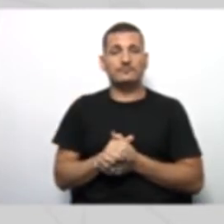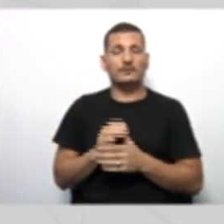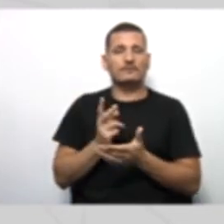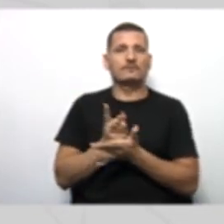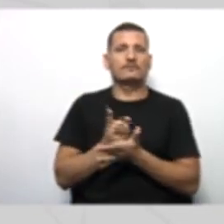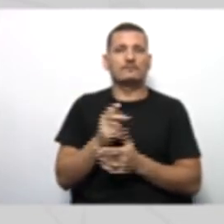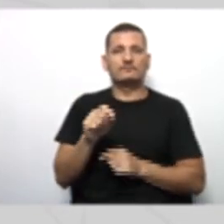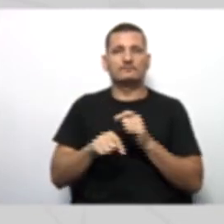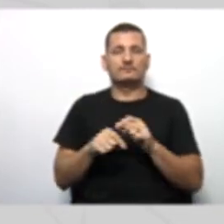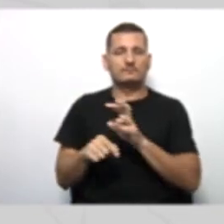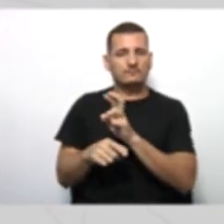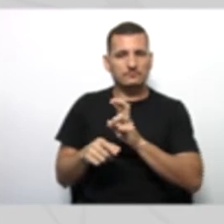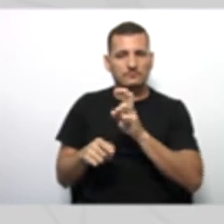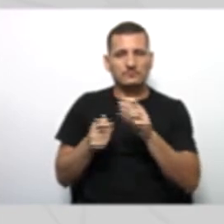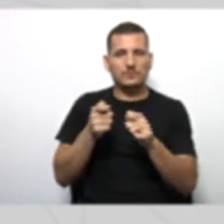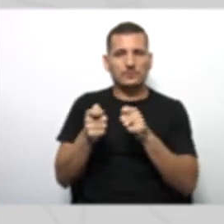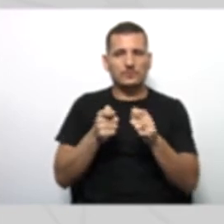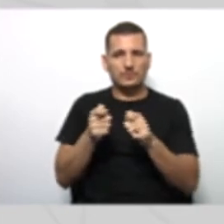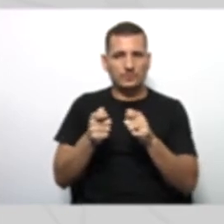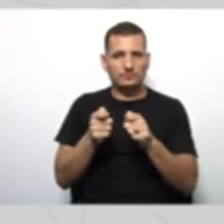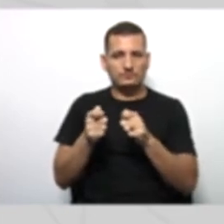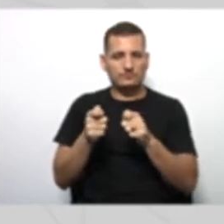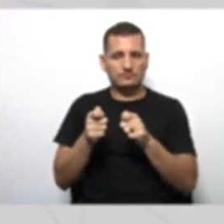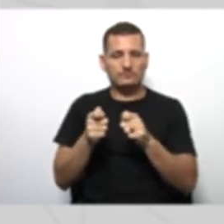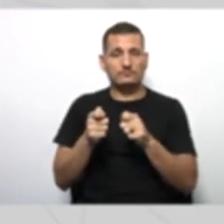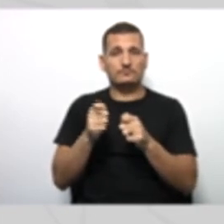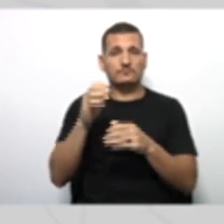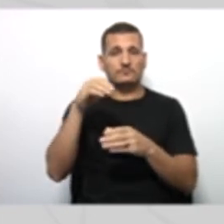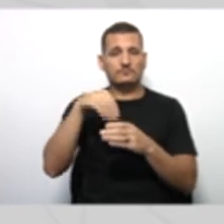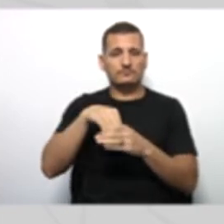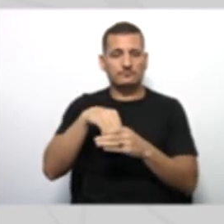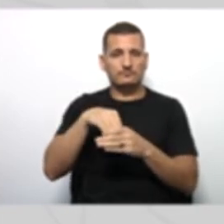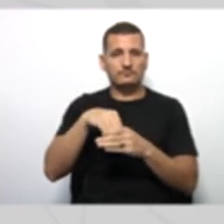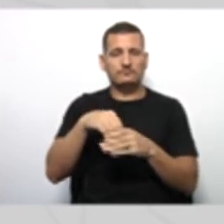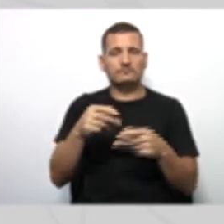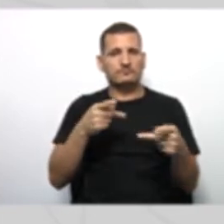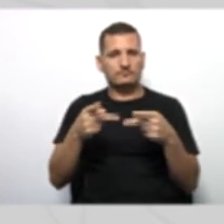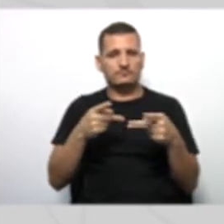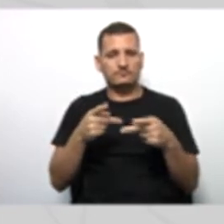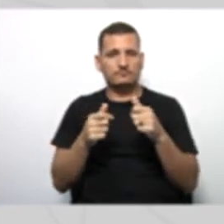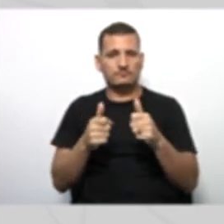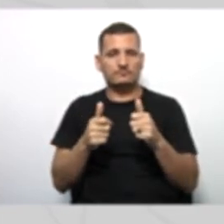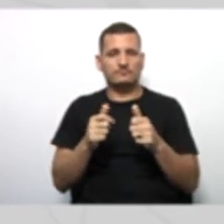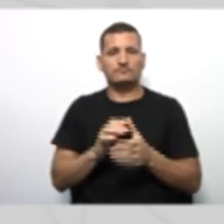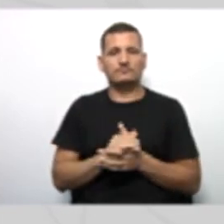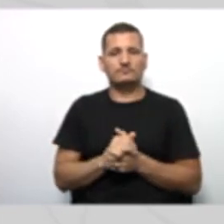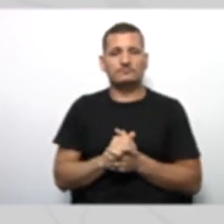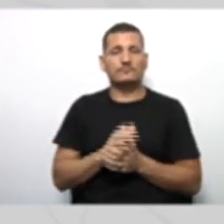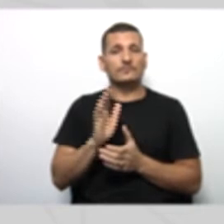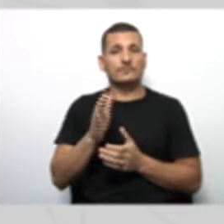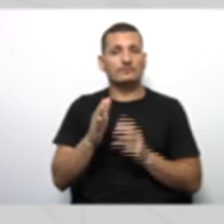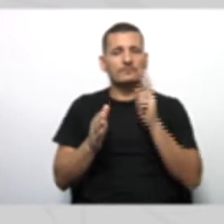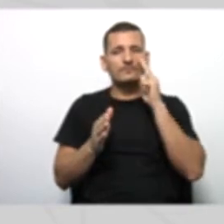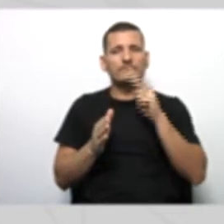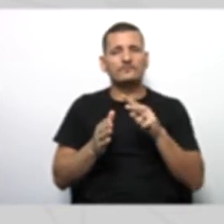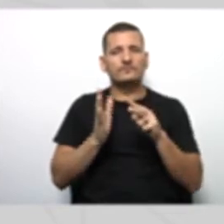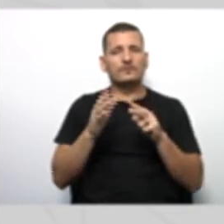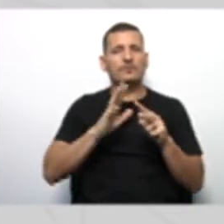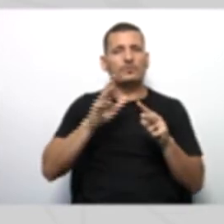lá da troca do gerente lá da cooperativa, posso aceitar essa troca, ou eu simplesmente posso